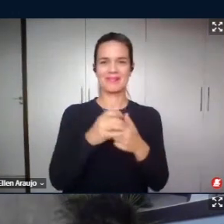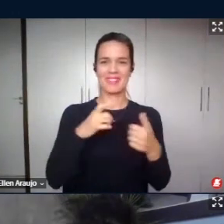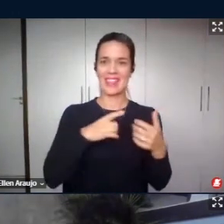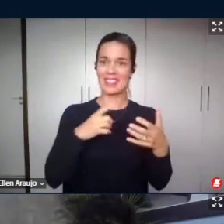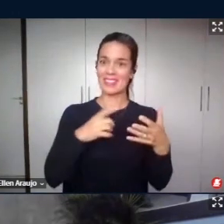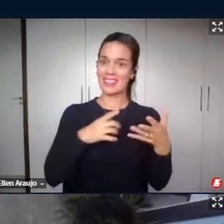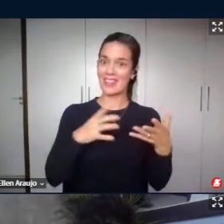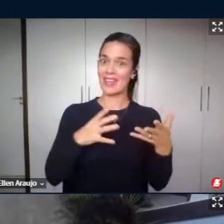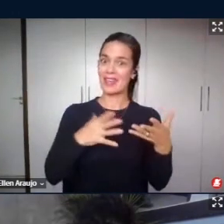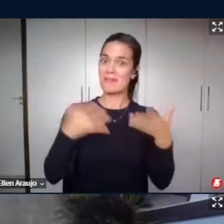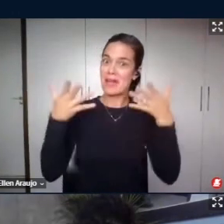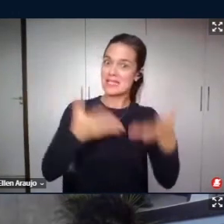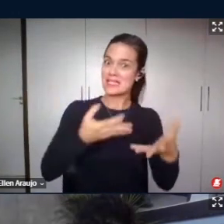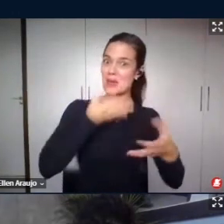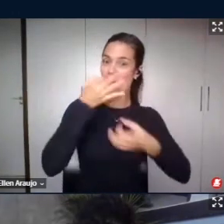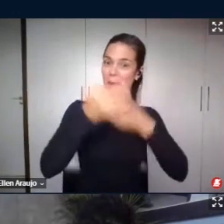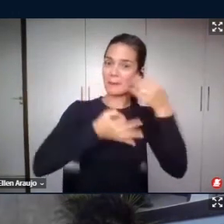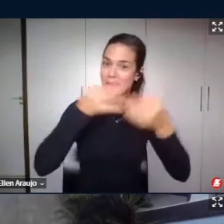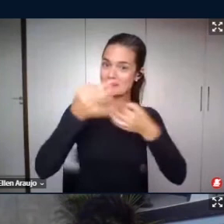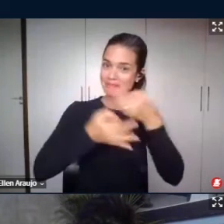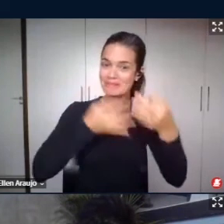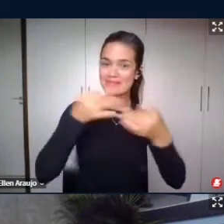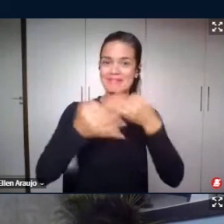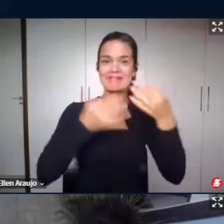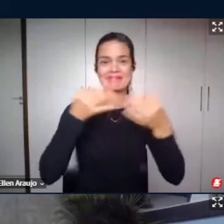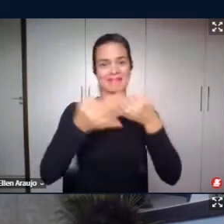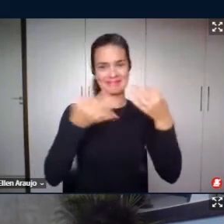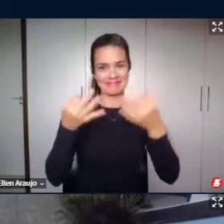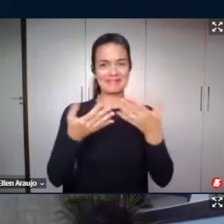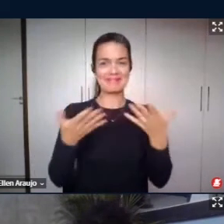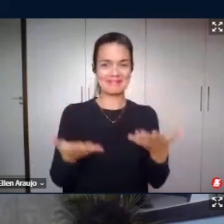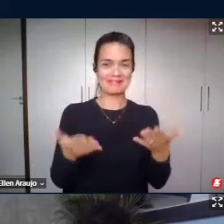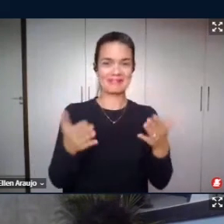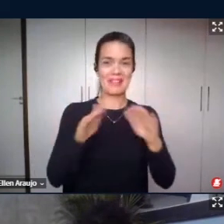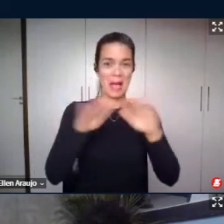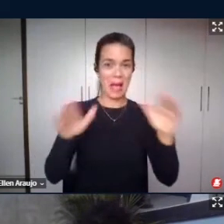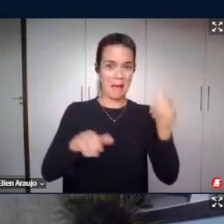participações em bancas, as participações são muito